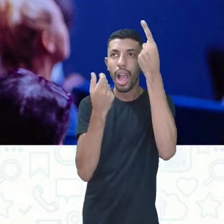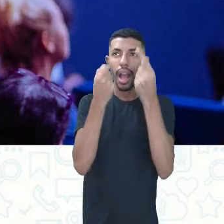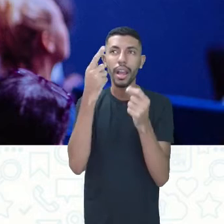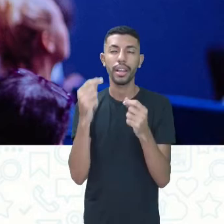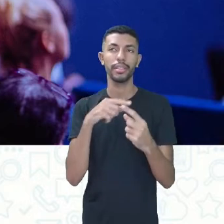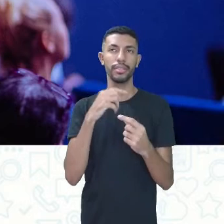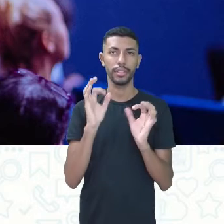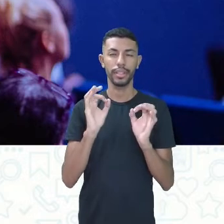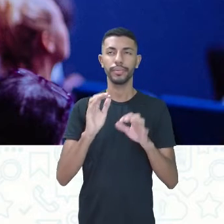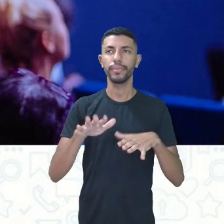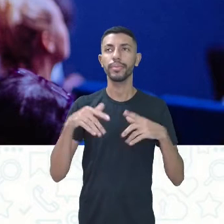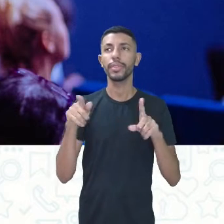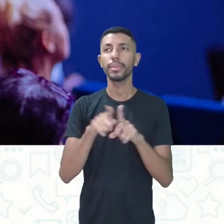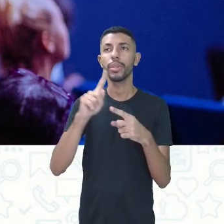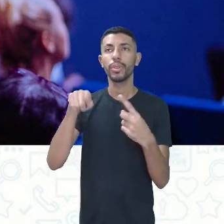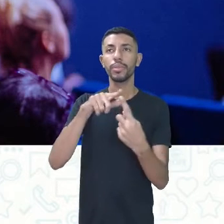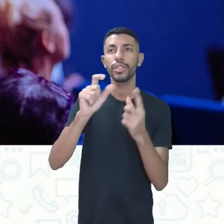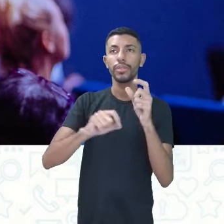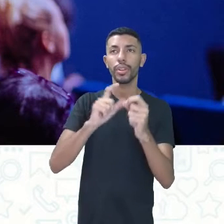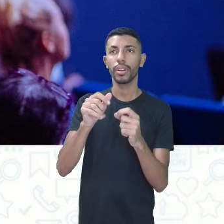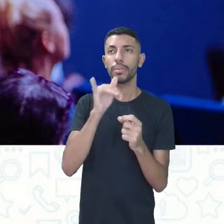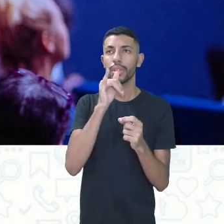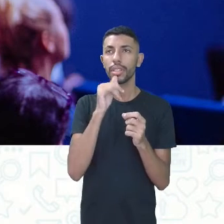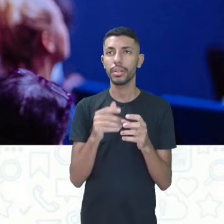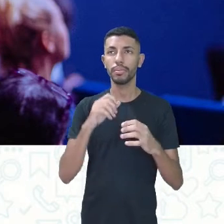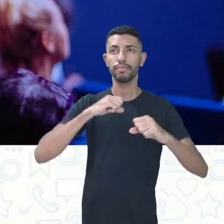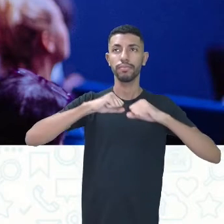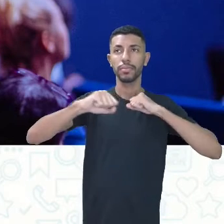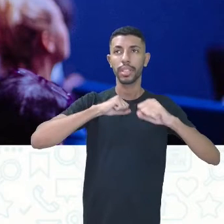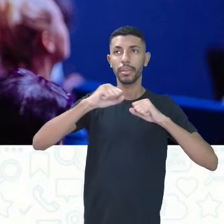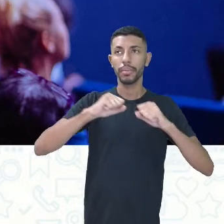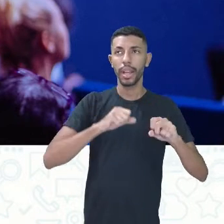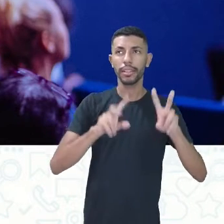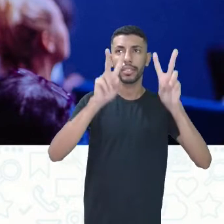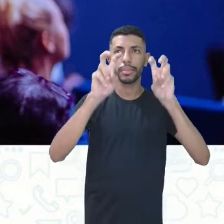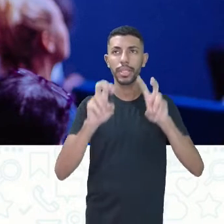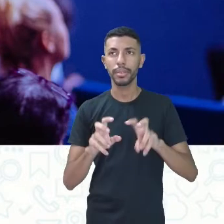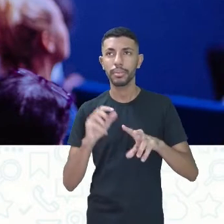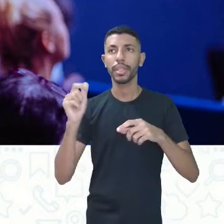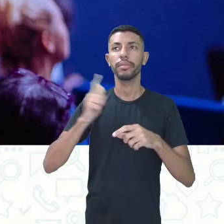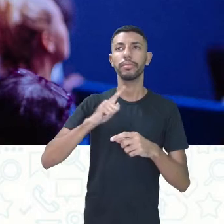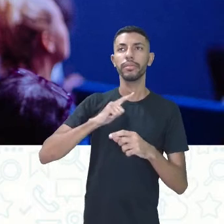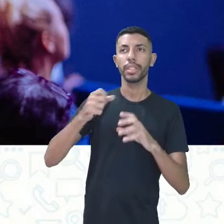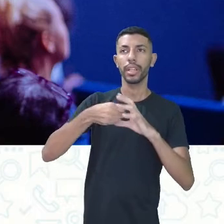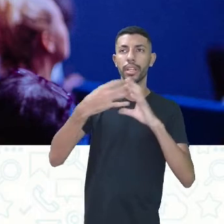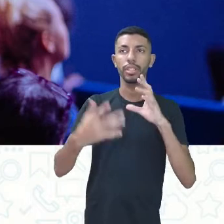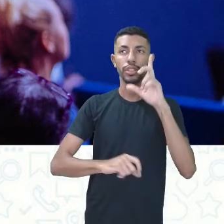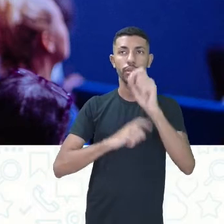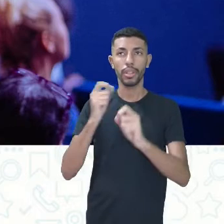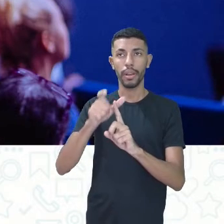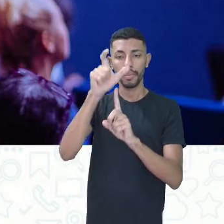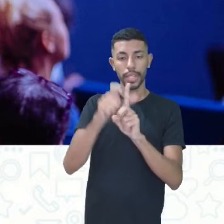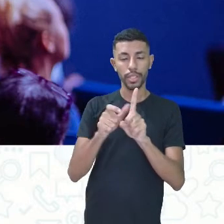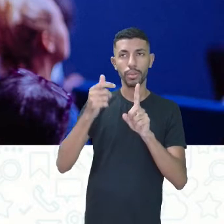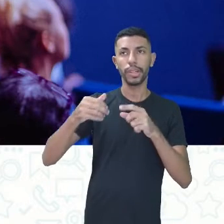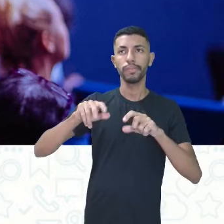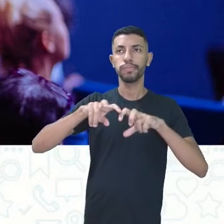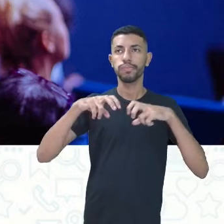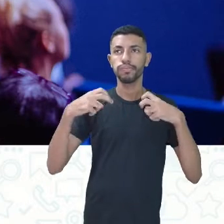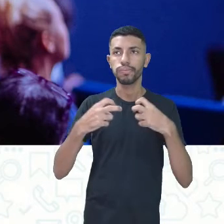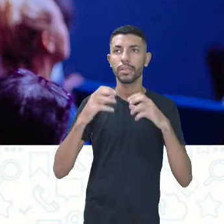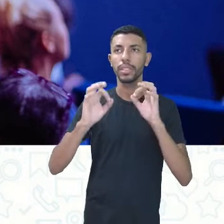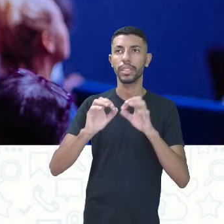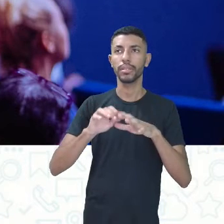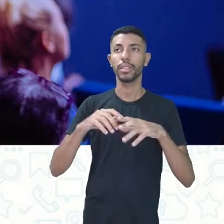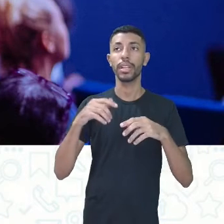pouco estudados. Caracteriza-se pela exposição de um orador, seguida do debate com o auditório. A dinâmica do